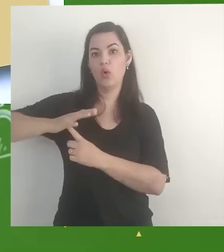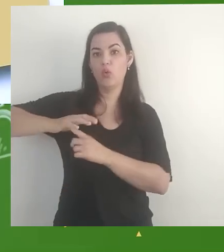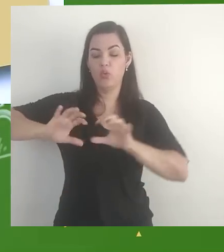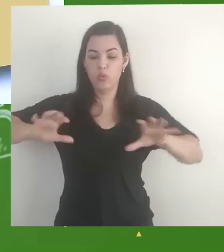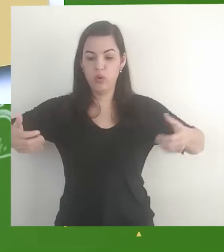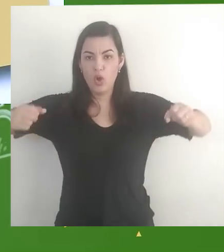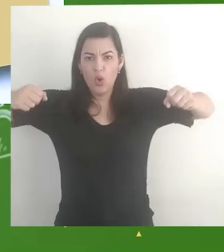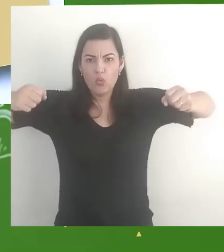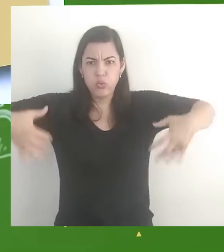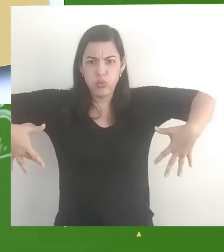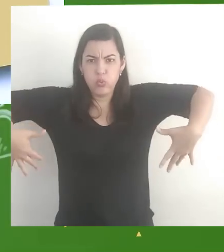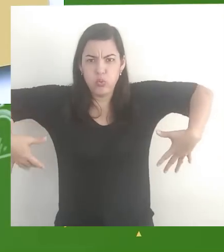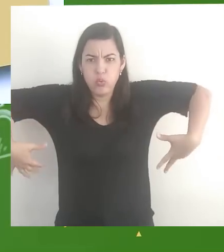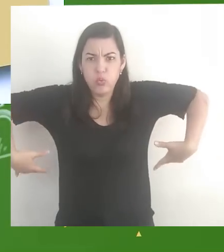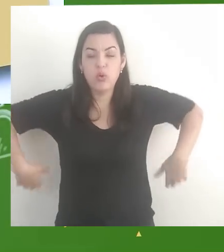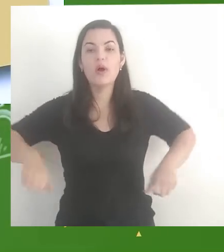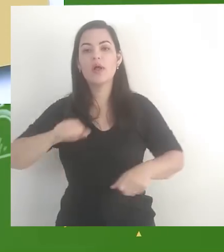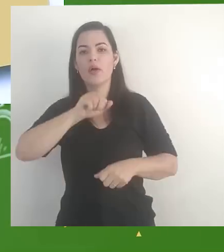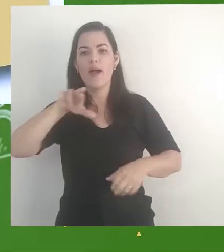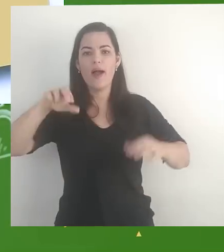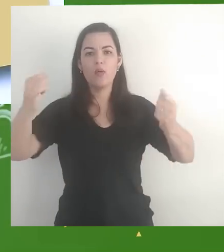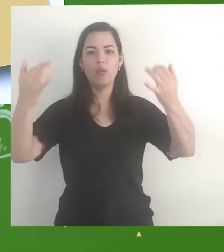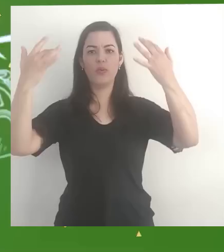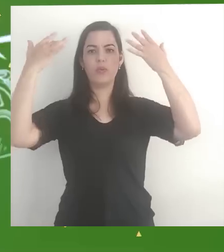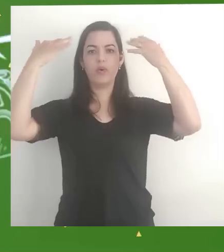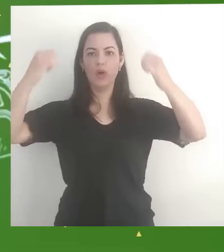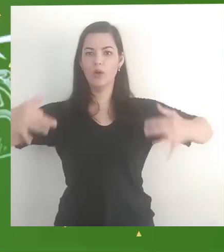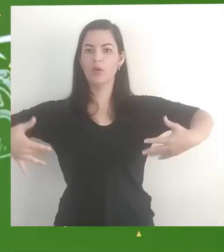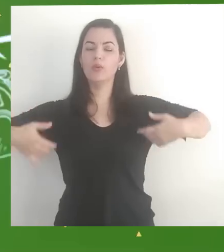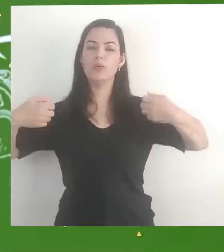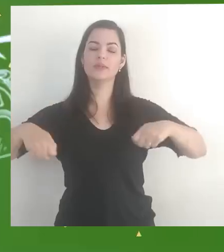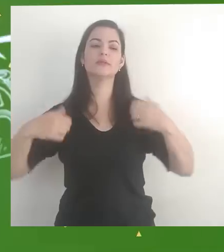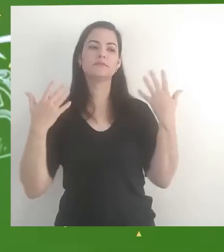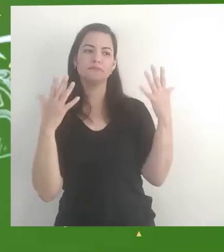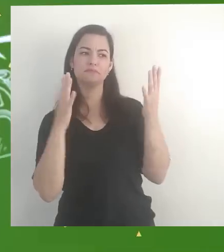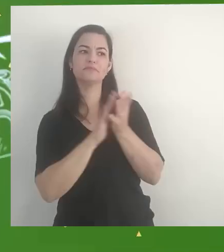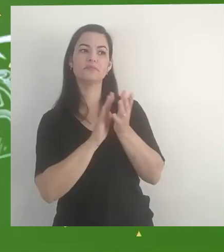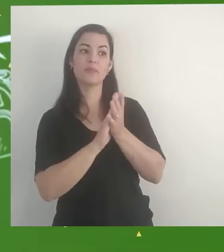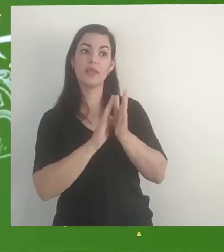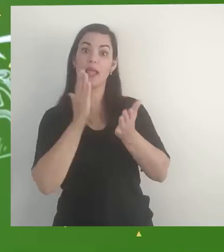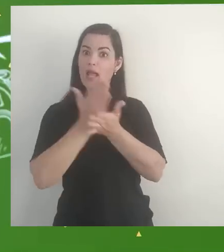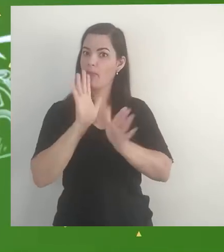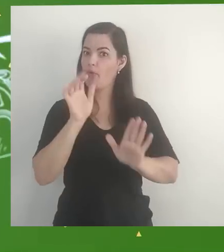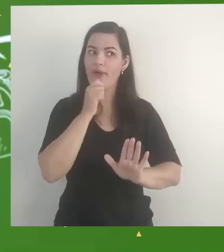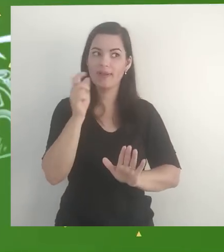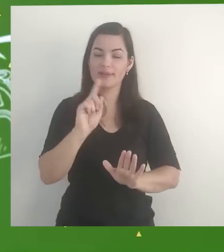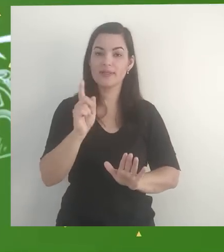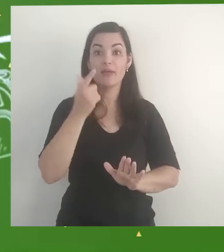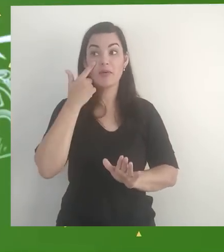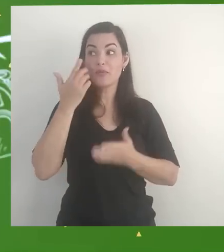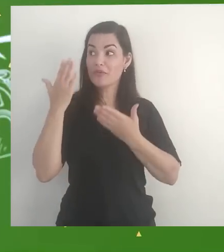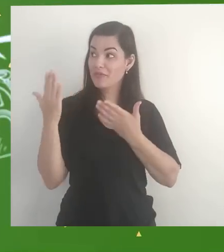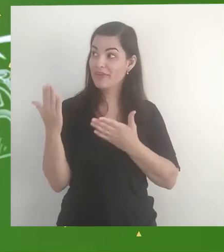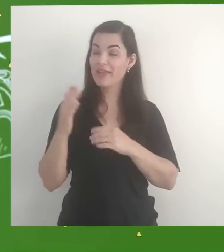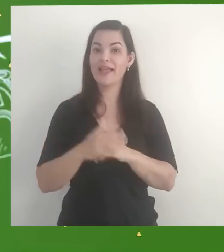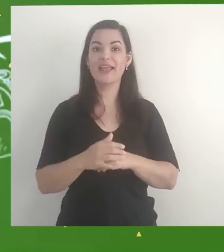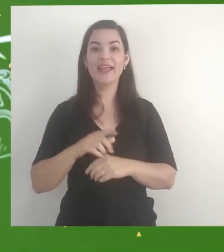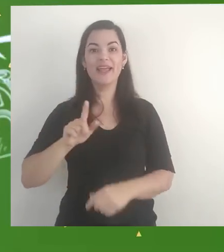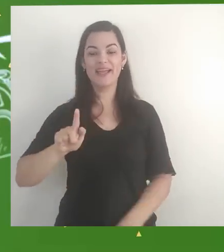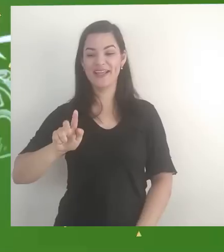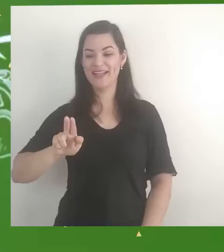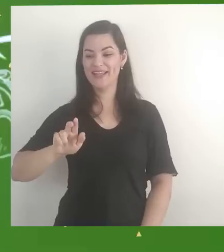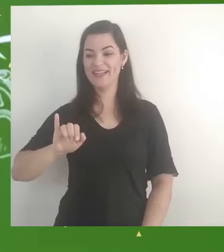aeronave. Parabéns, mas ainda não acabou. Olha só o que temos aqui. Temos